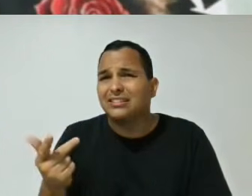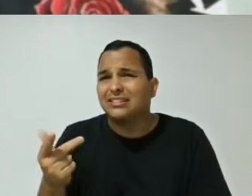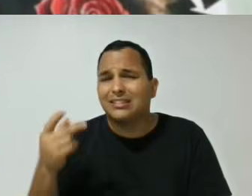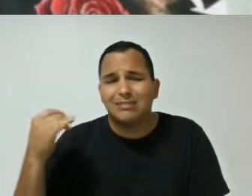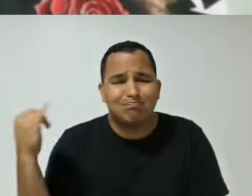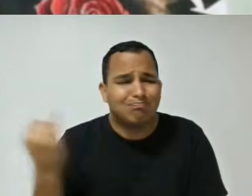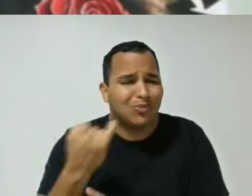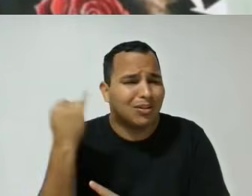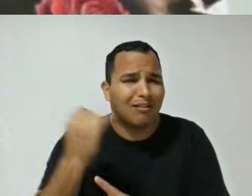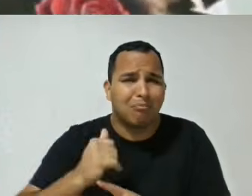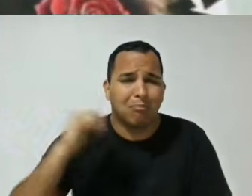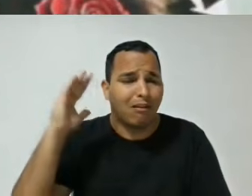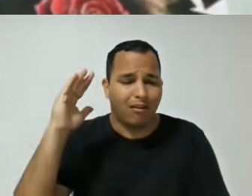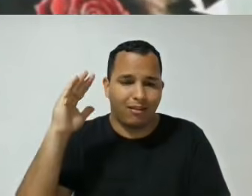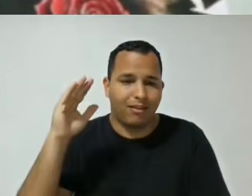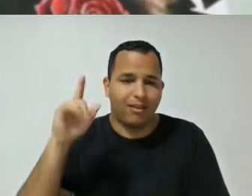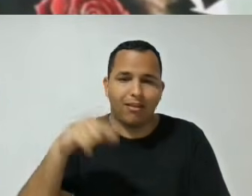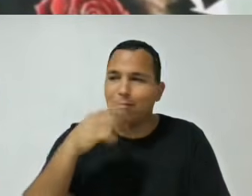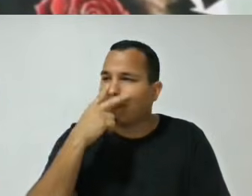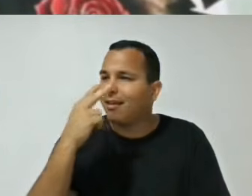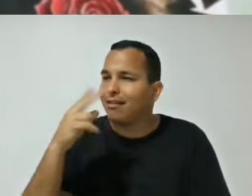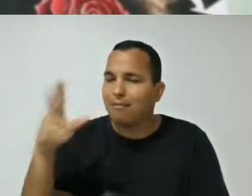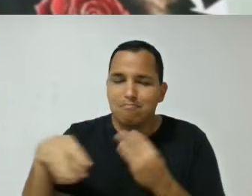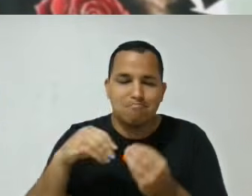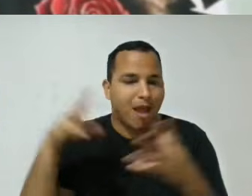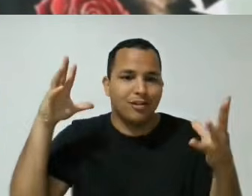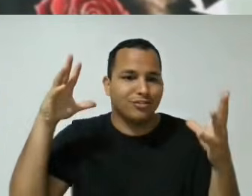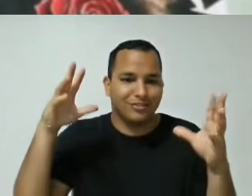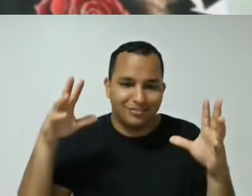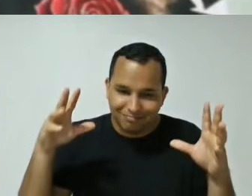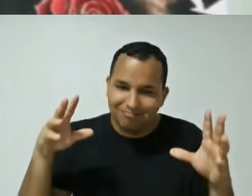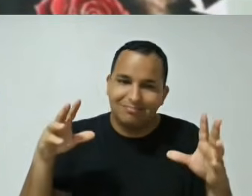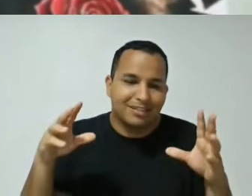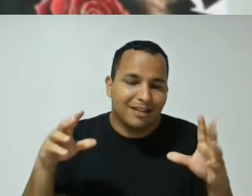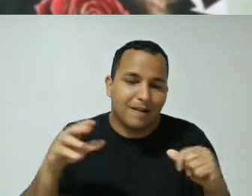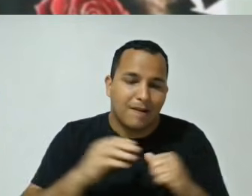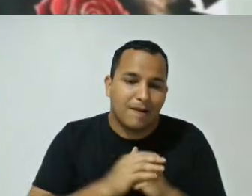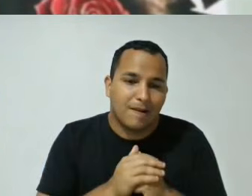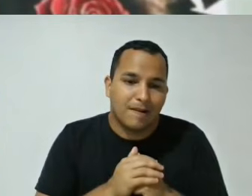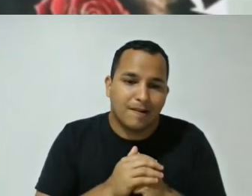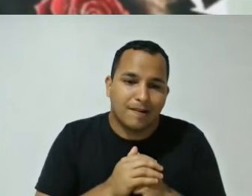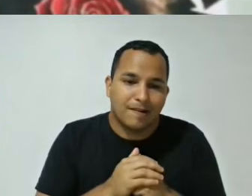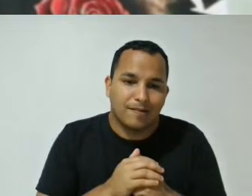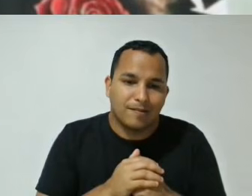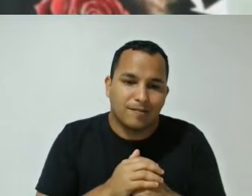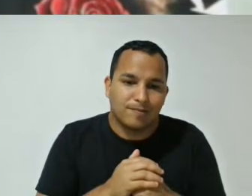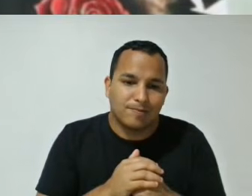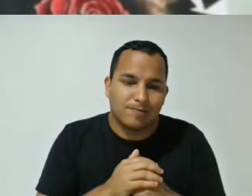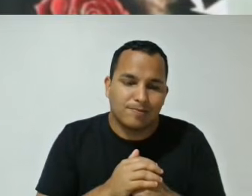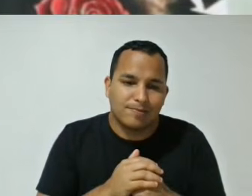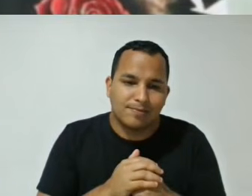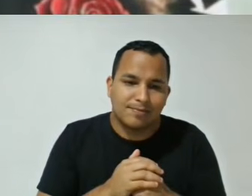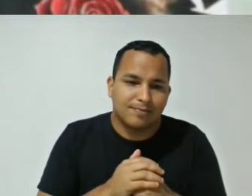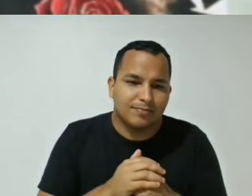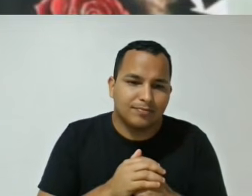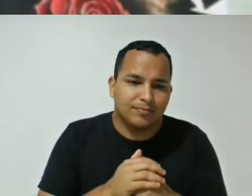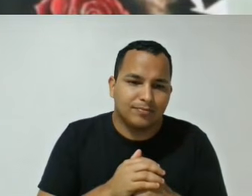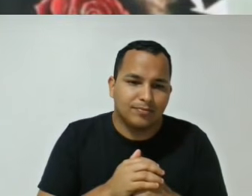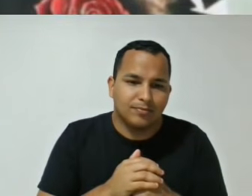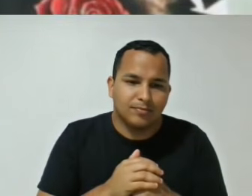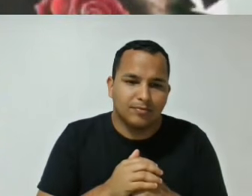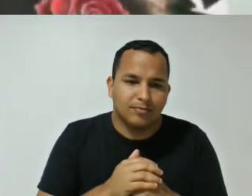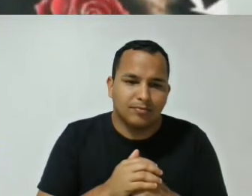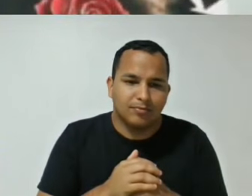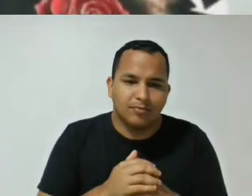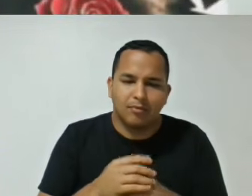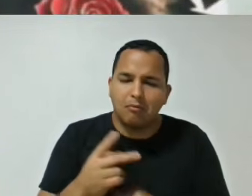importantíssima, sabe? Uma coisa mágica Sim, mesmo, né? sim, sim. Porque é, as performances,